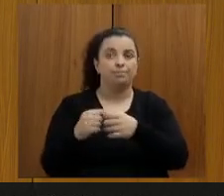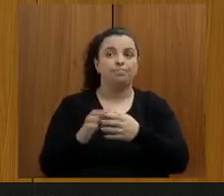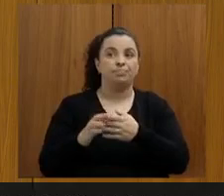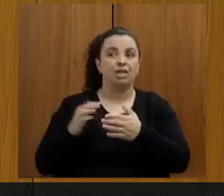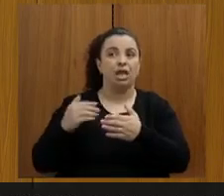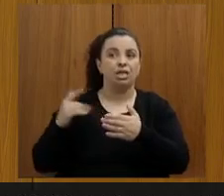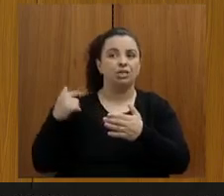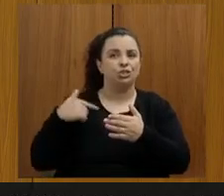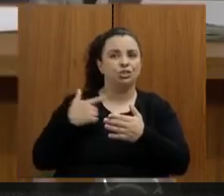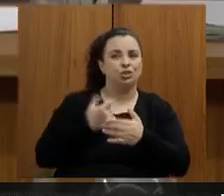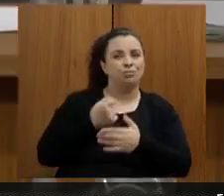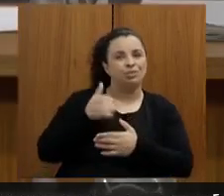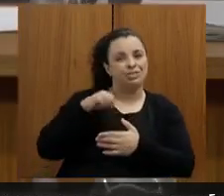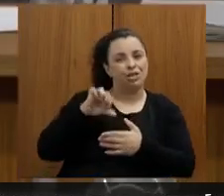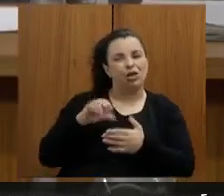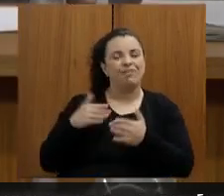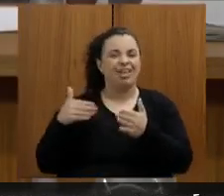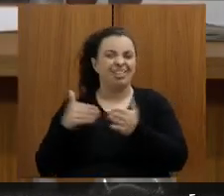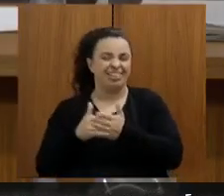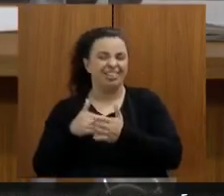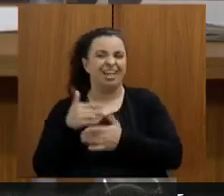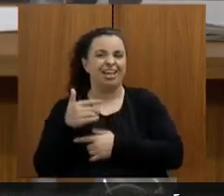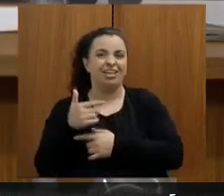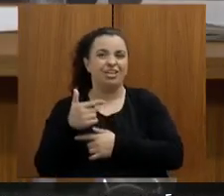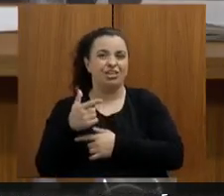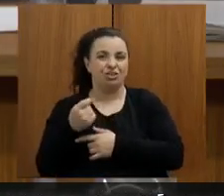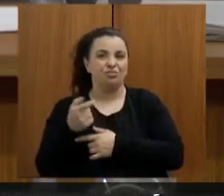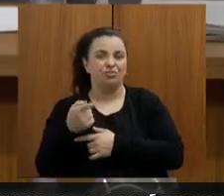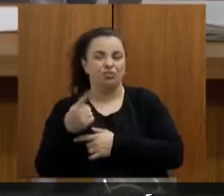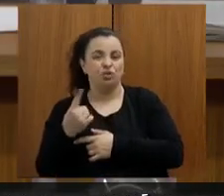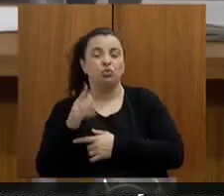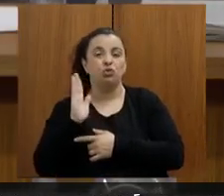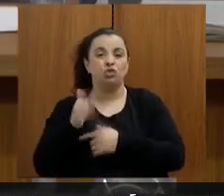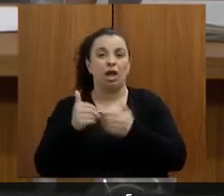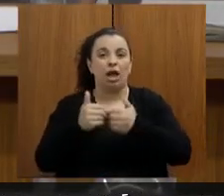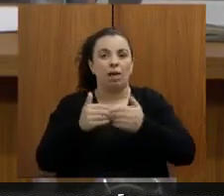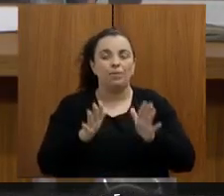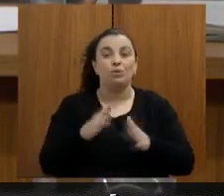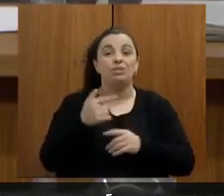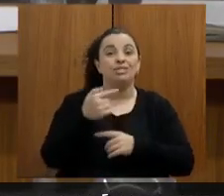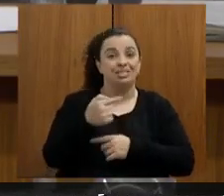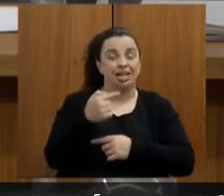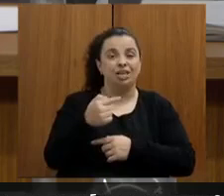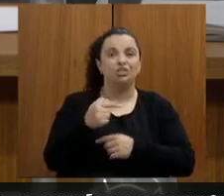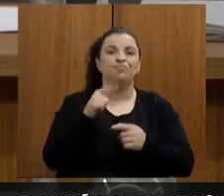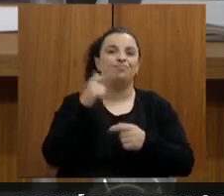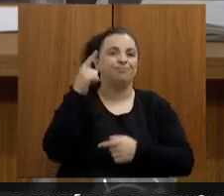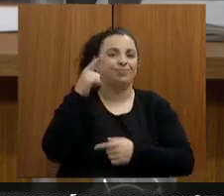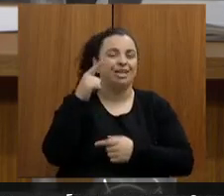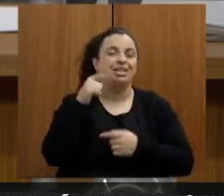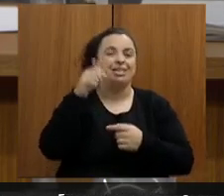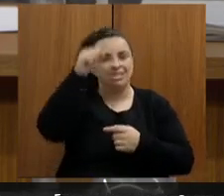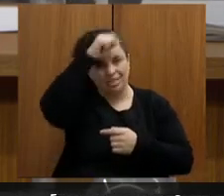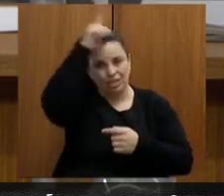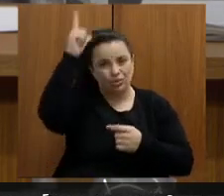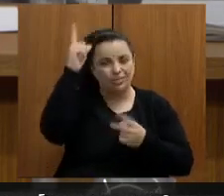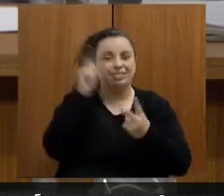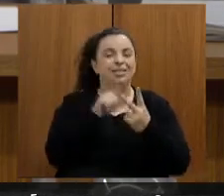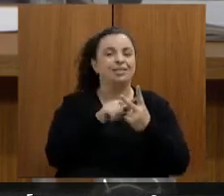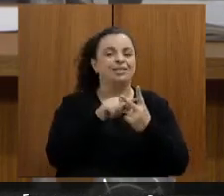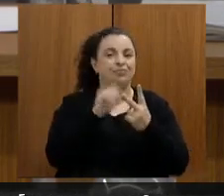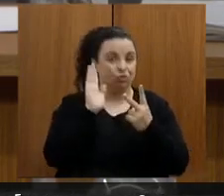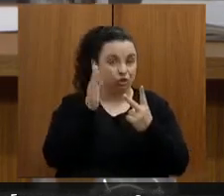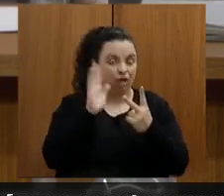sete então nós já inauguramos Santa Luzia já inauguramos Arcos já inauguramos Francisco